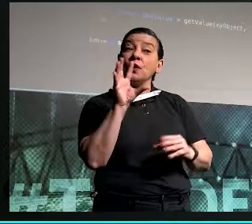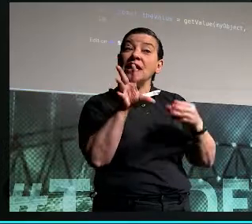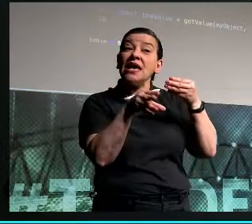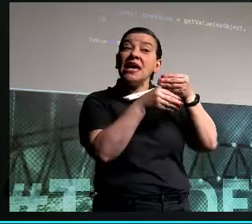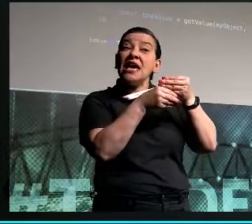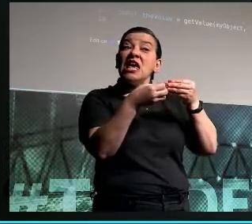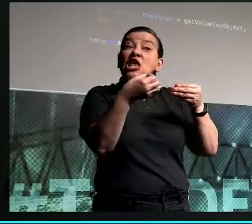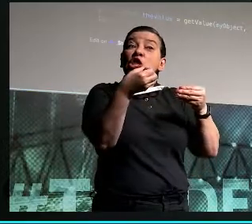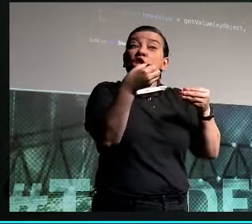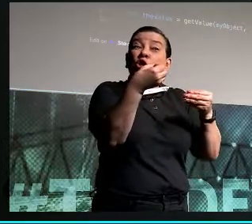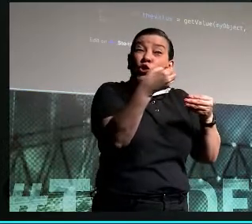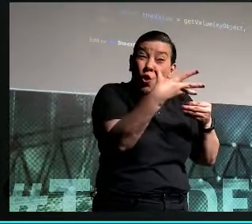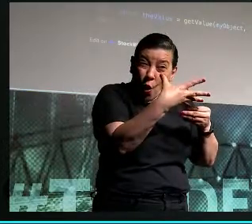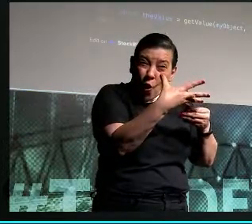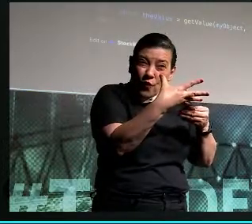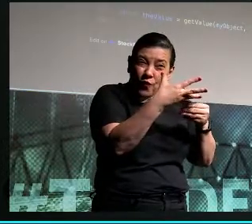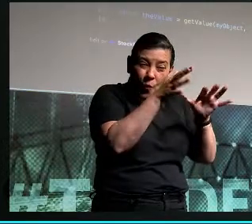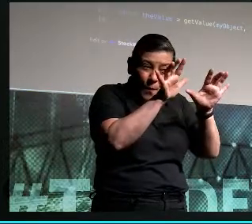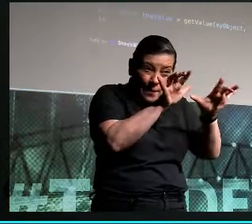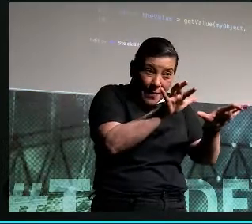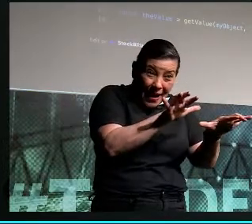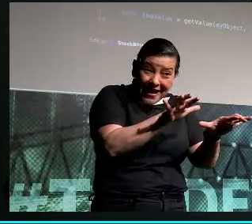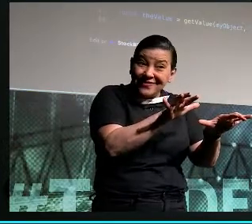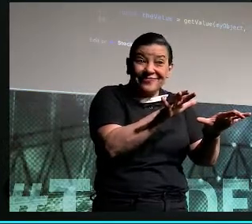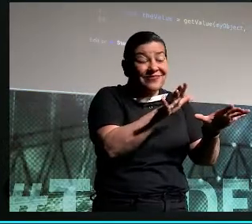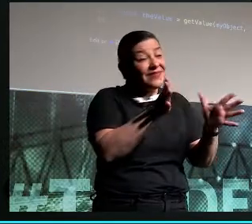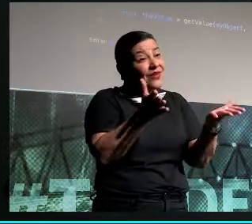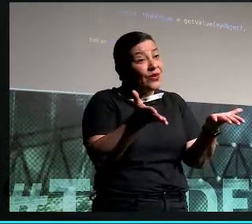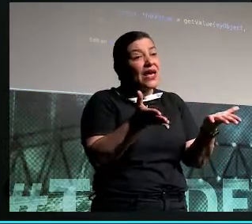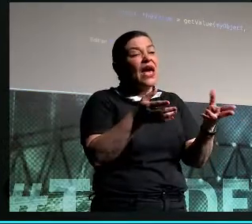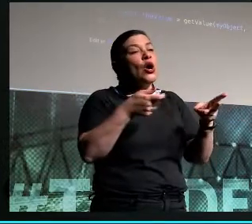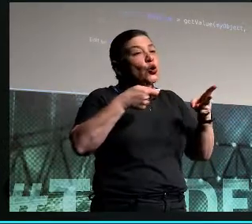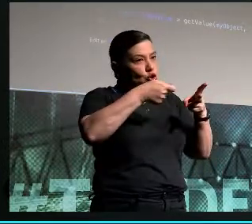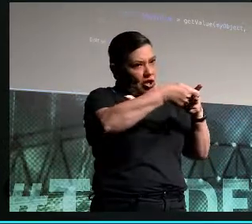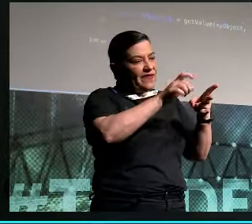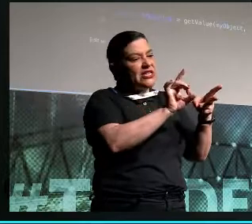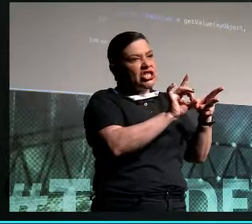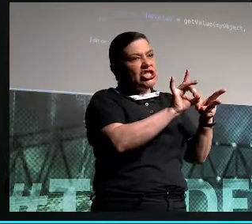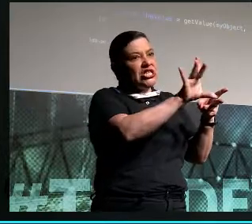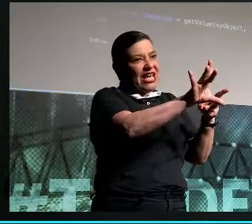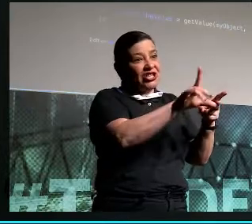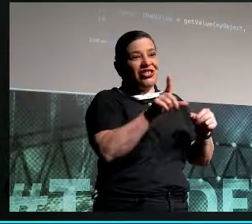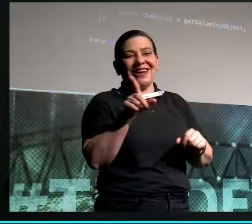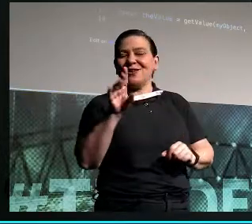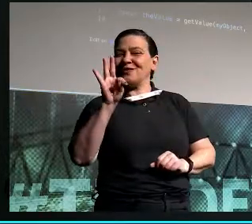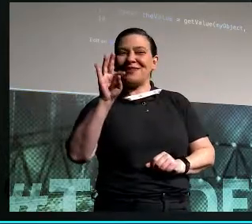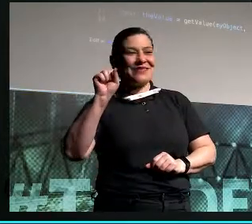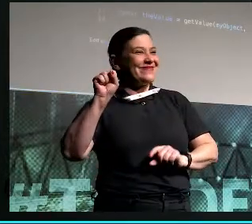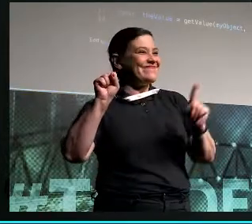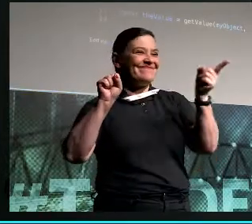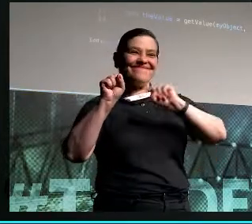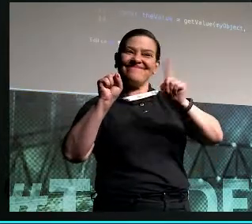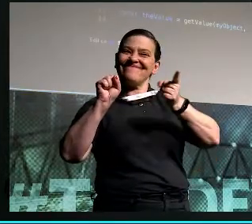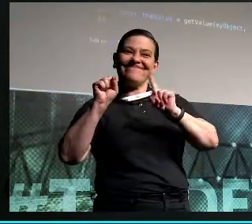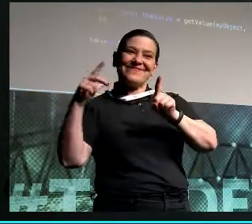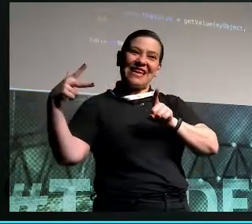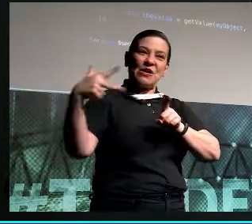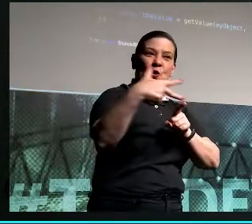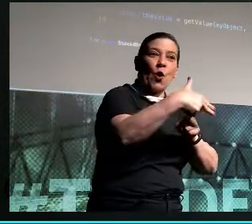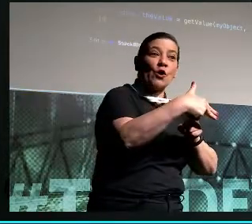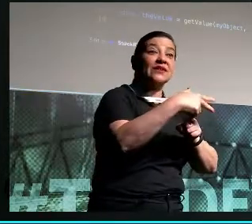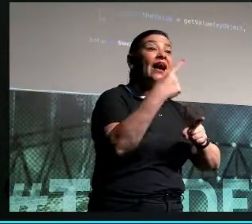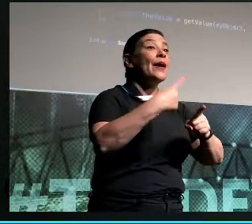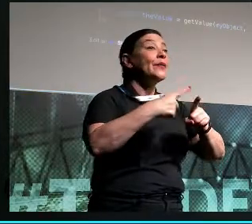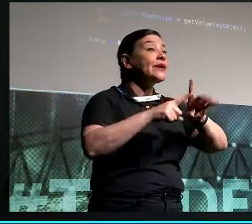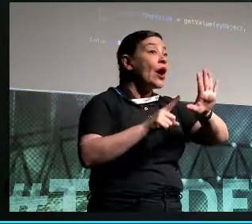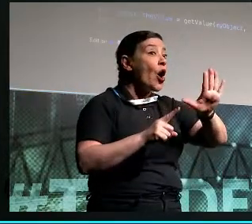que não existe na inicialização dessa variável, o JavaScript deixa, o TypeScript não, porque ele inferiu e falou, olha, no tipo original não